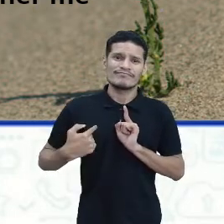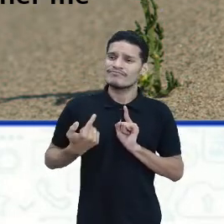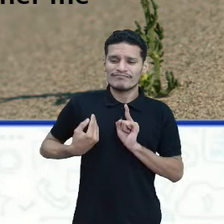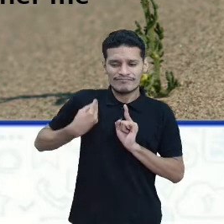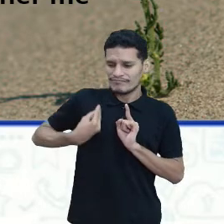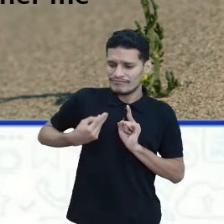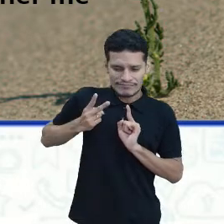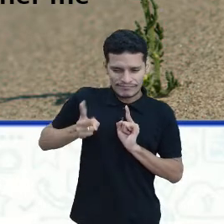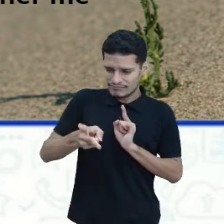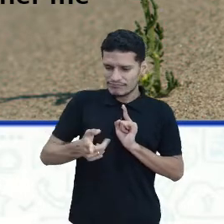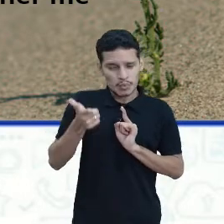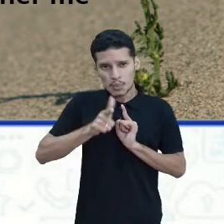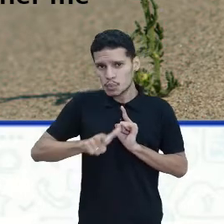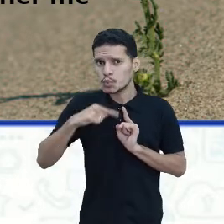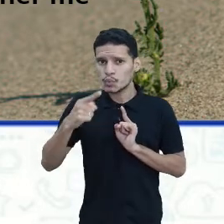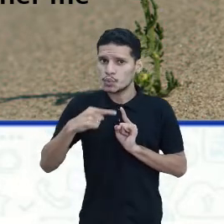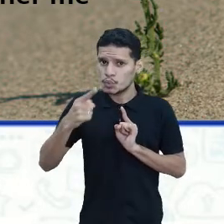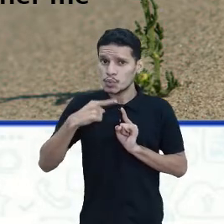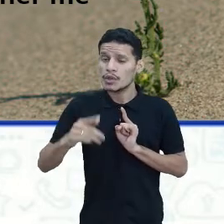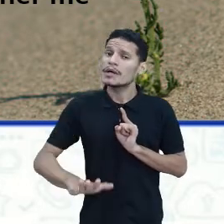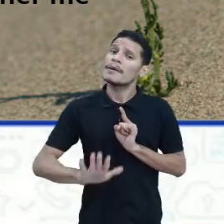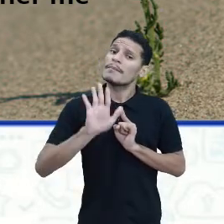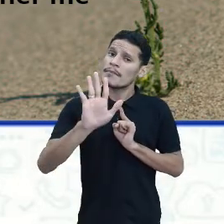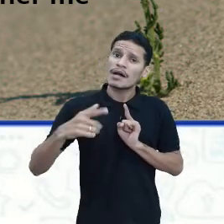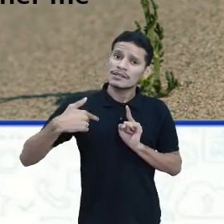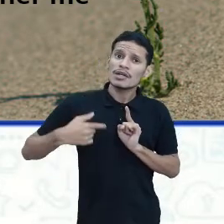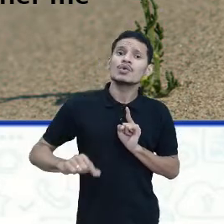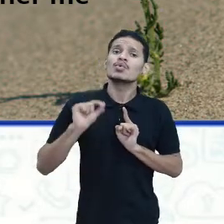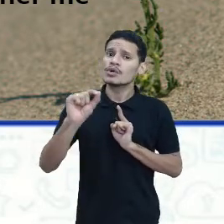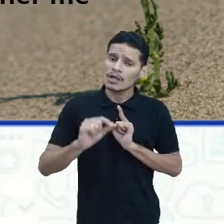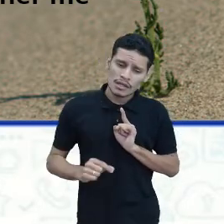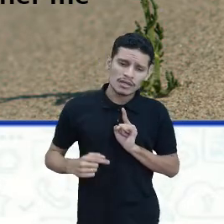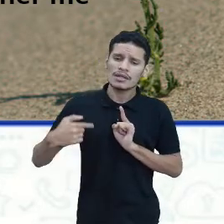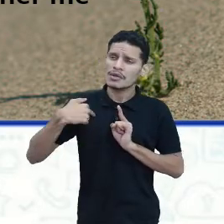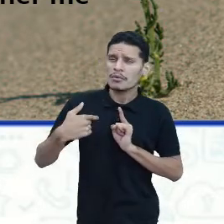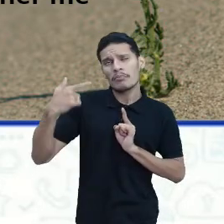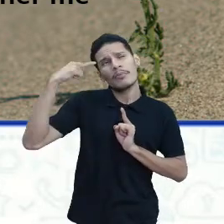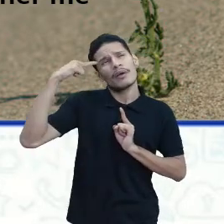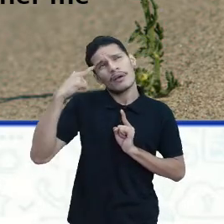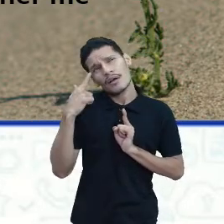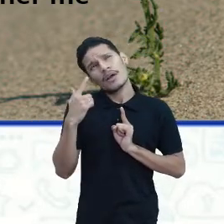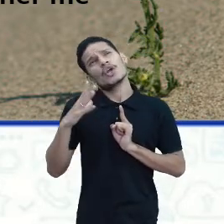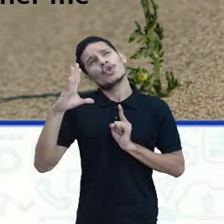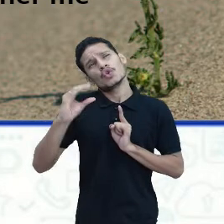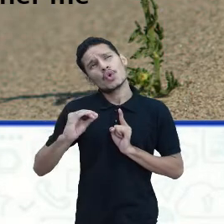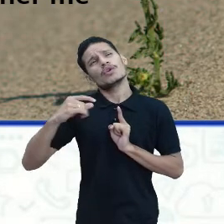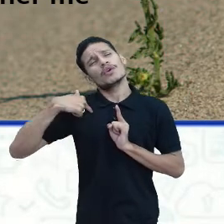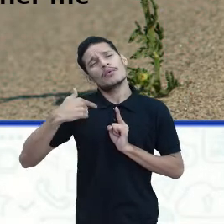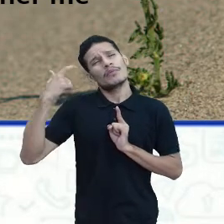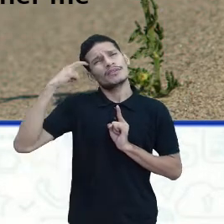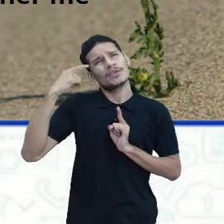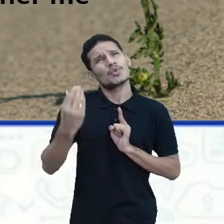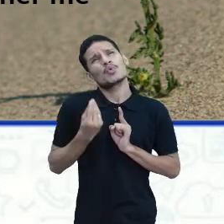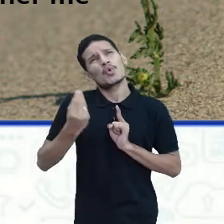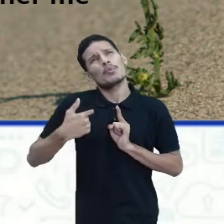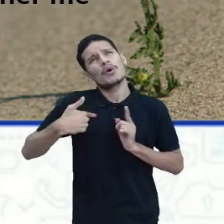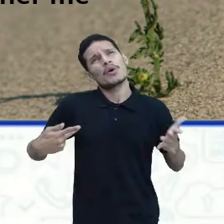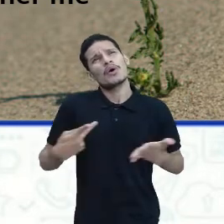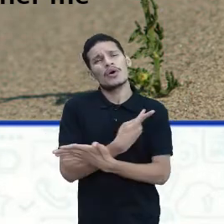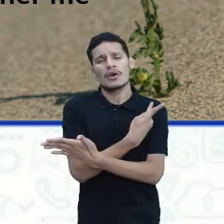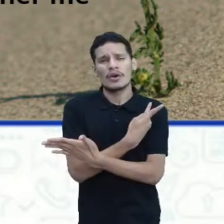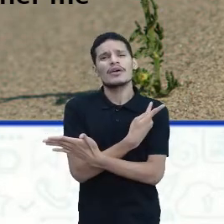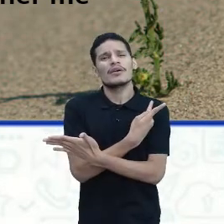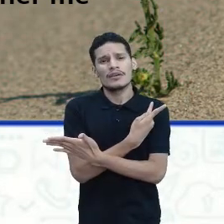you did me wrong. Ou seja, então eu gastei noites e noites pensando como você me conduziu ao erro. And I